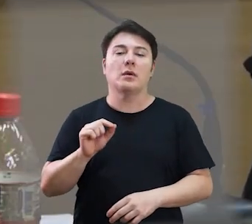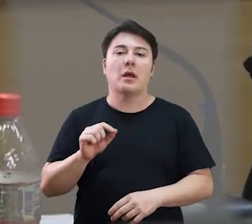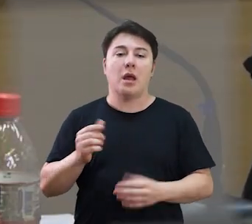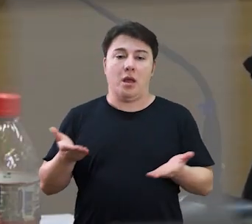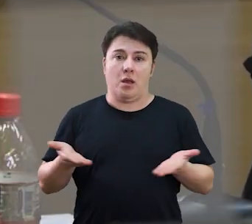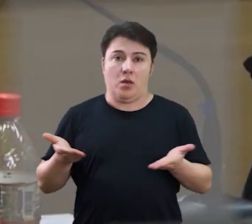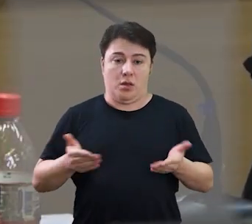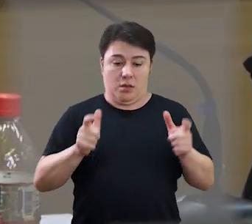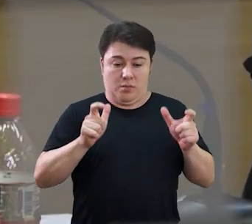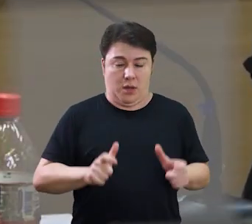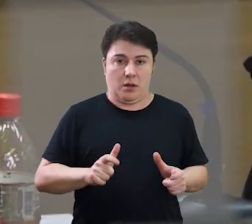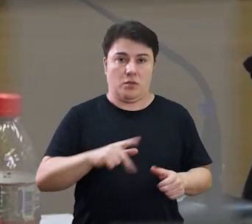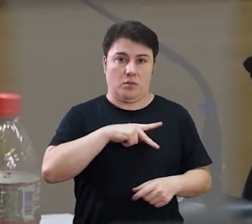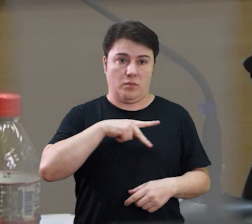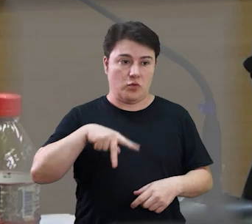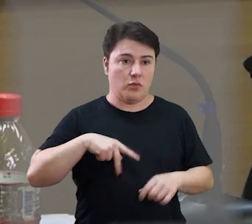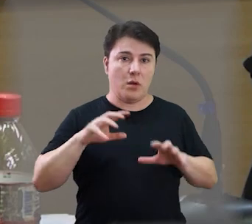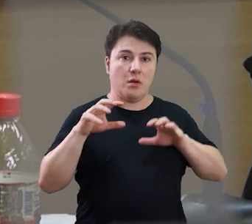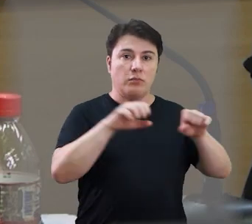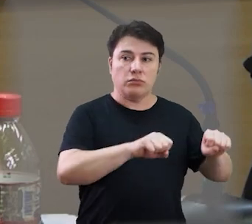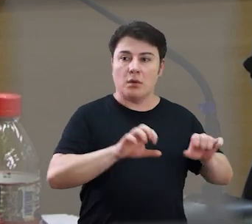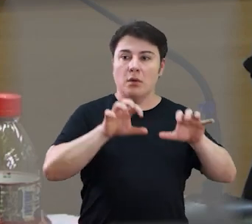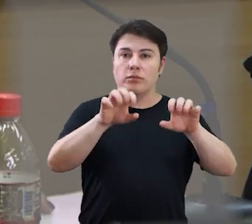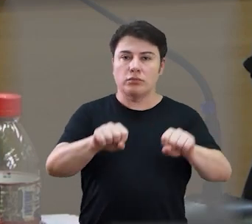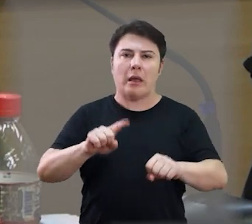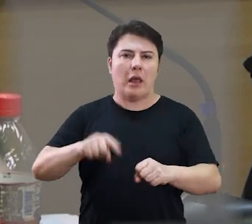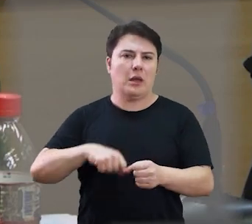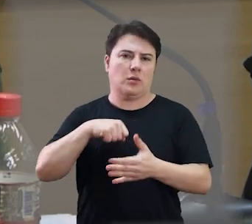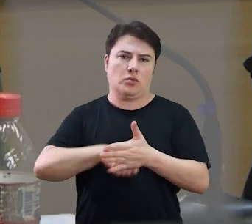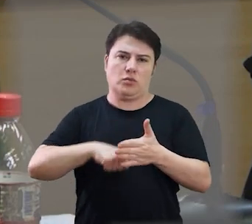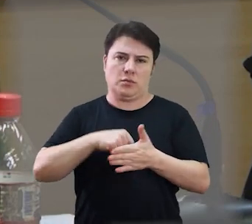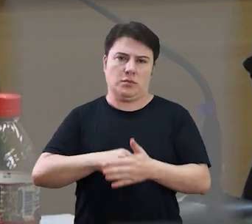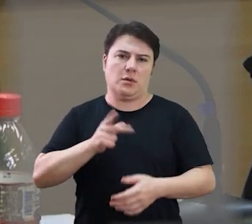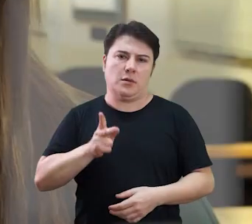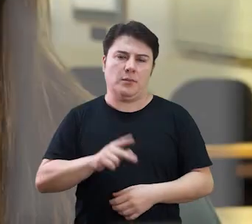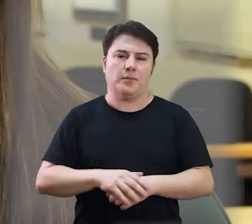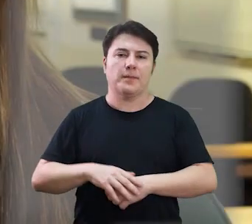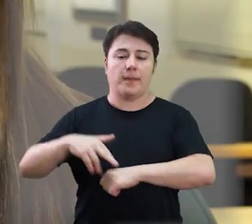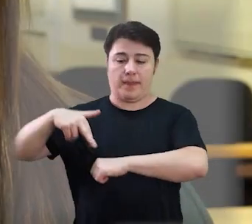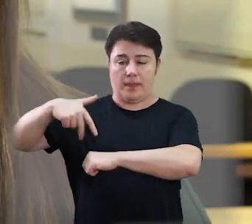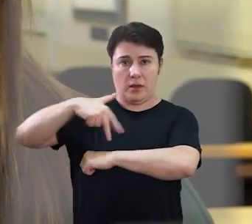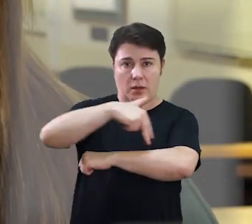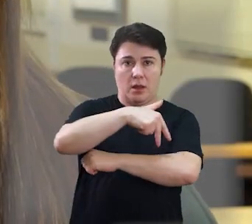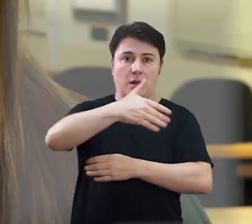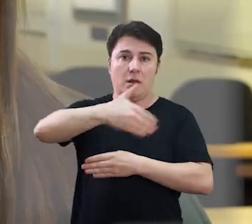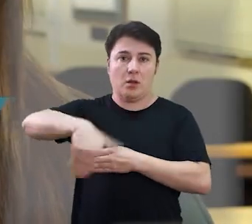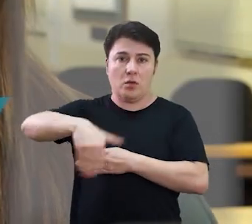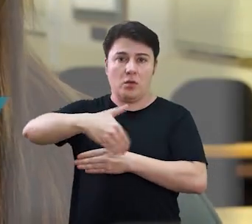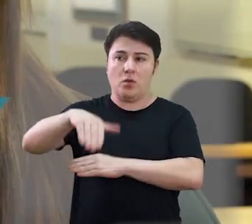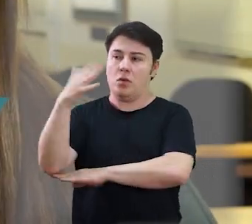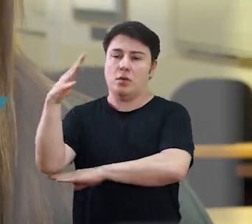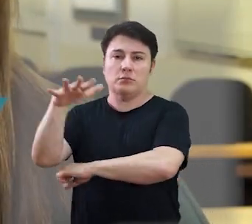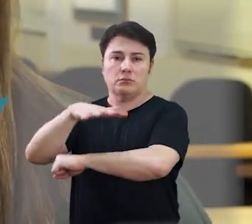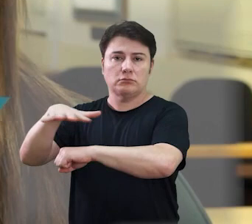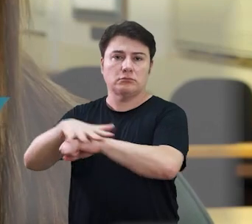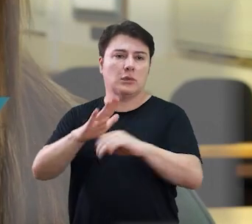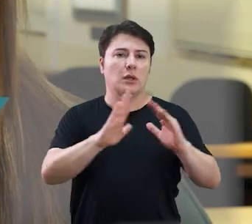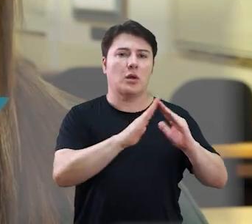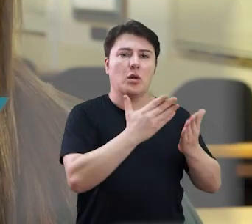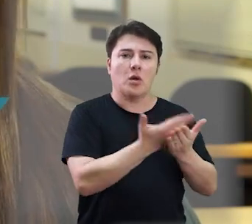Carlos, a apropriação dos espaços existentes tem que ser uma luta diária. Calçadas, ruas,